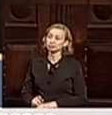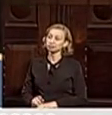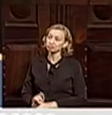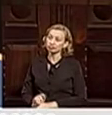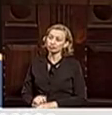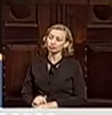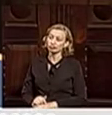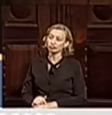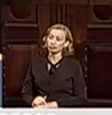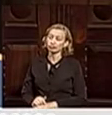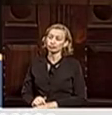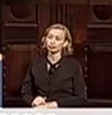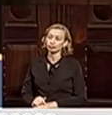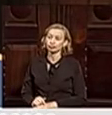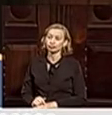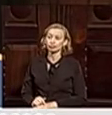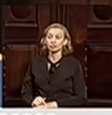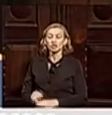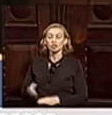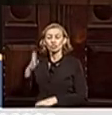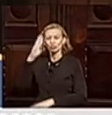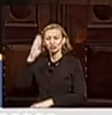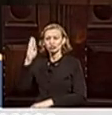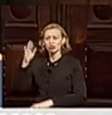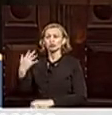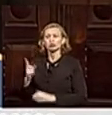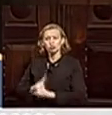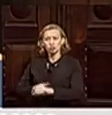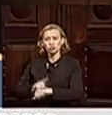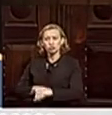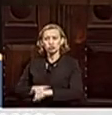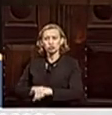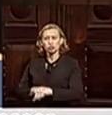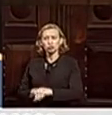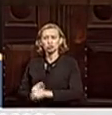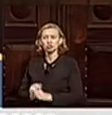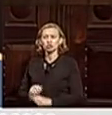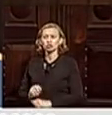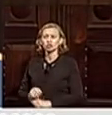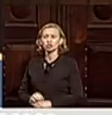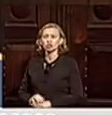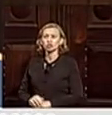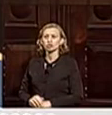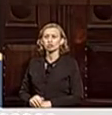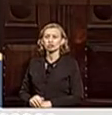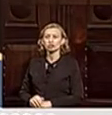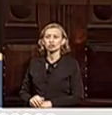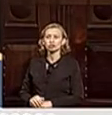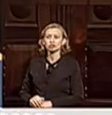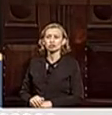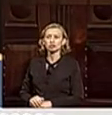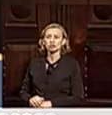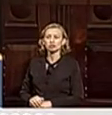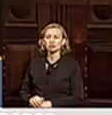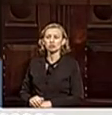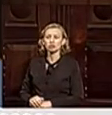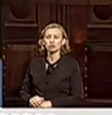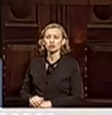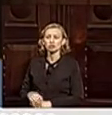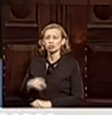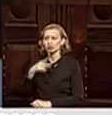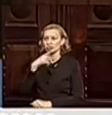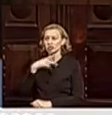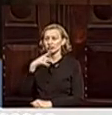condução. Então é fundamental nesse momento que a atual mesa diretora, que os parlamentares